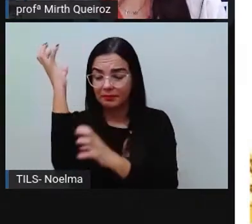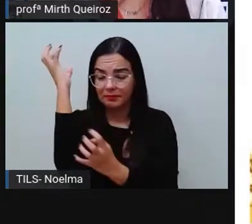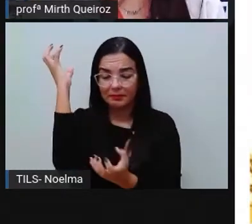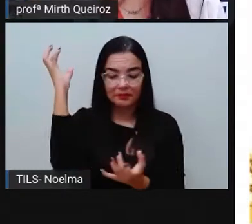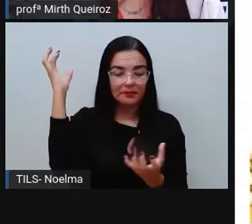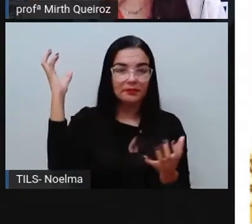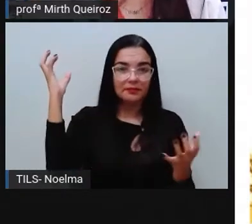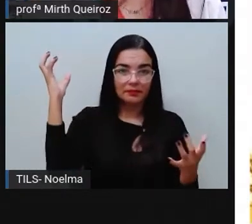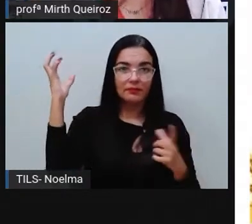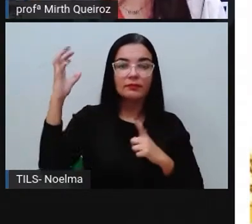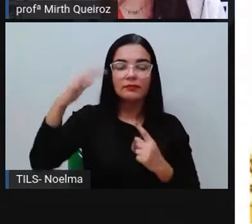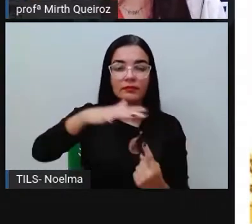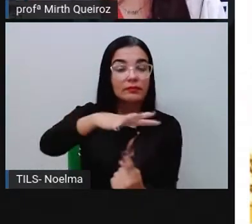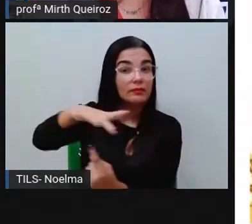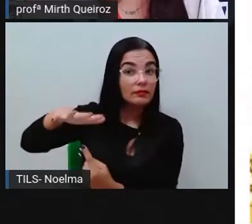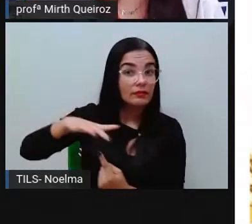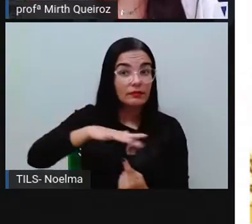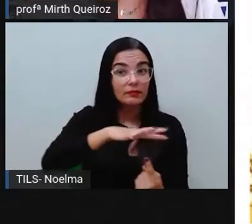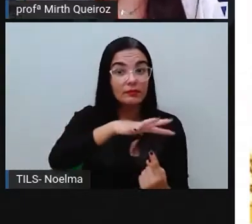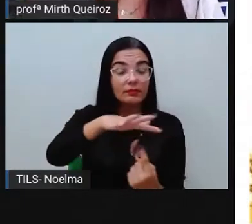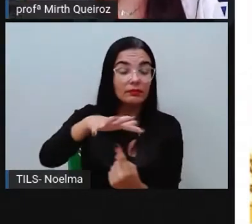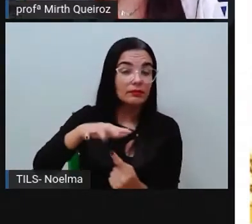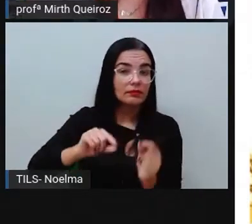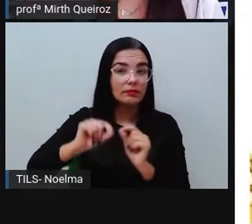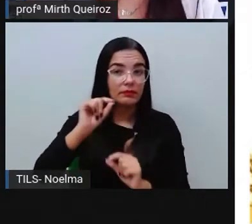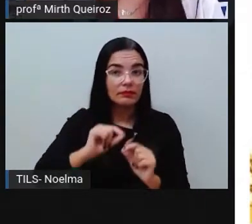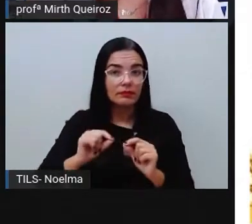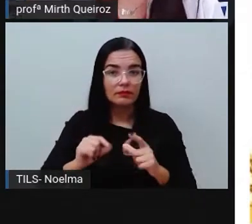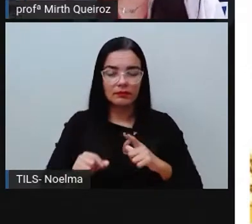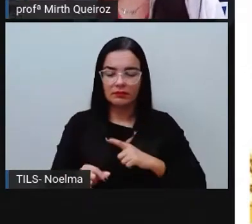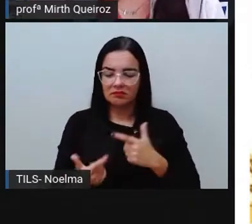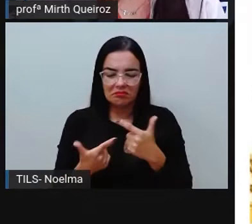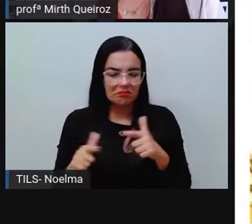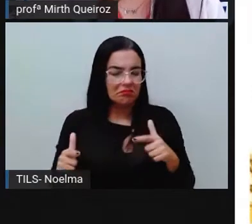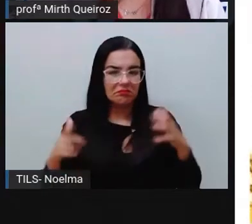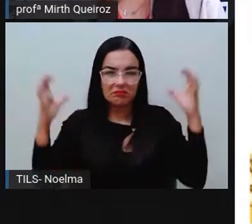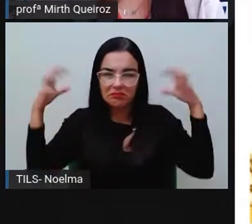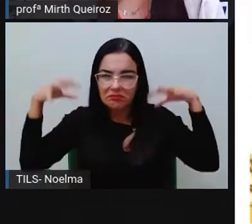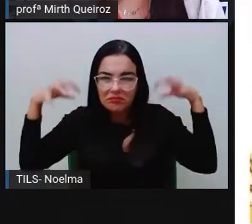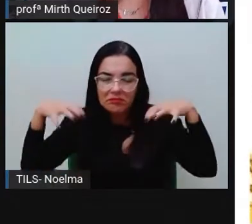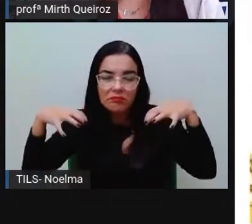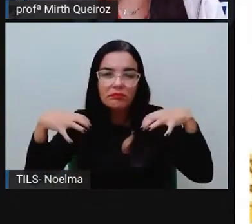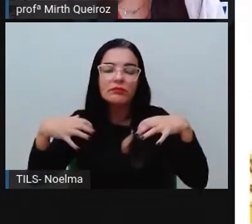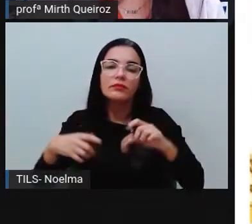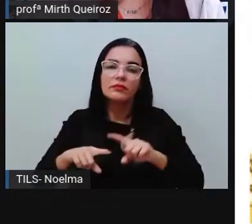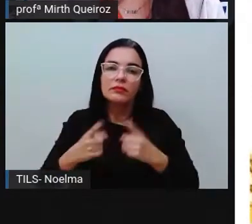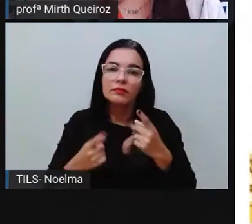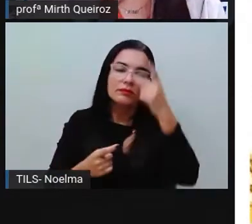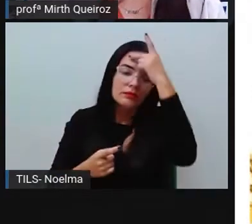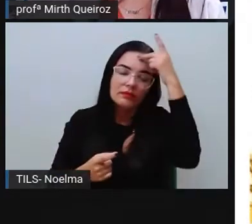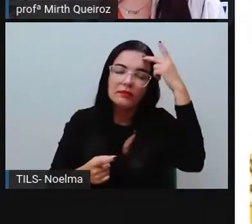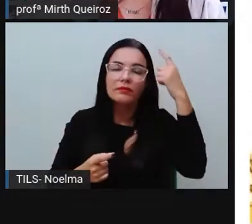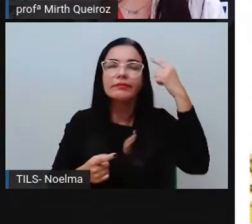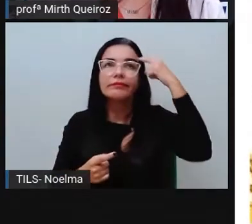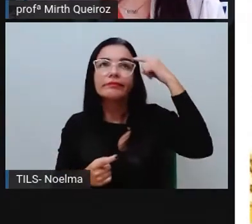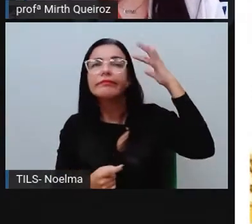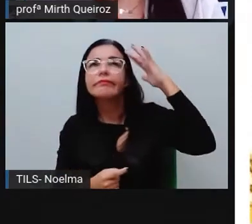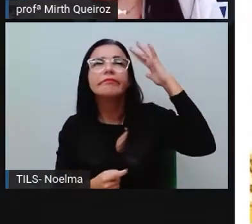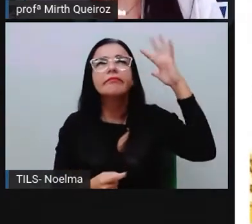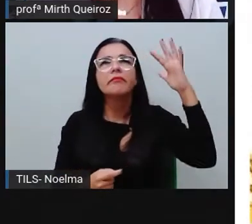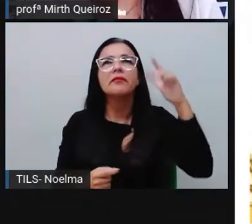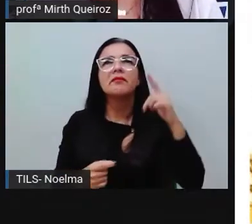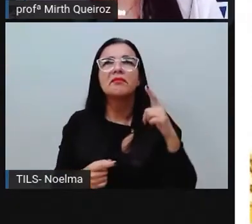um bioma onde a seca está bastante presente, e muita gente pode imaginar, quase não deve